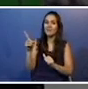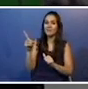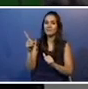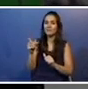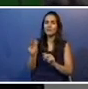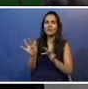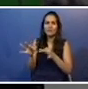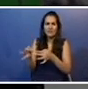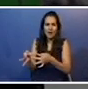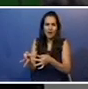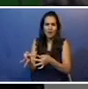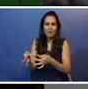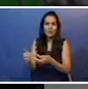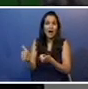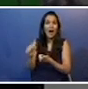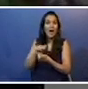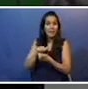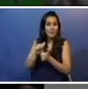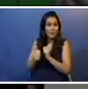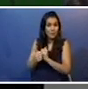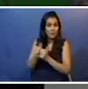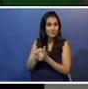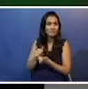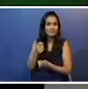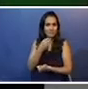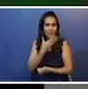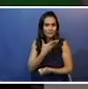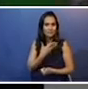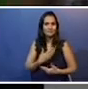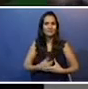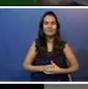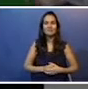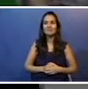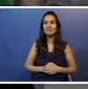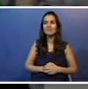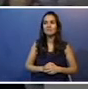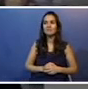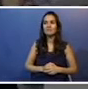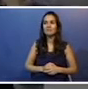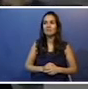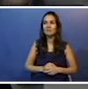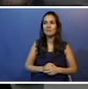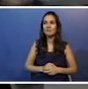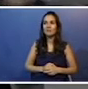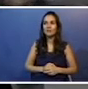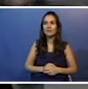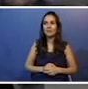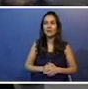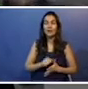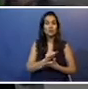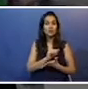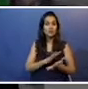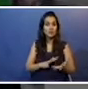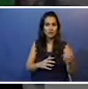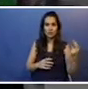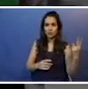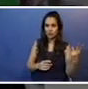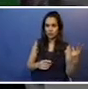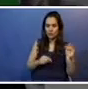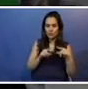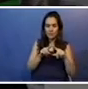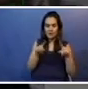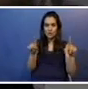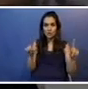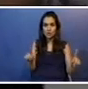tá? Tem que adequar aqui no finalzinho. Então, agora vamos para o 2. Na imagem